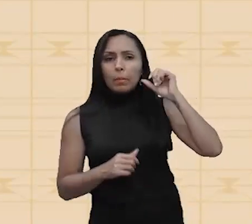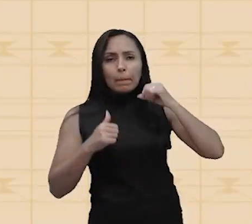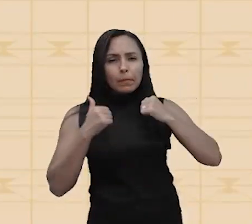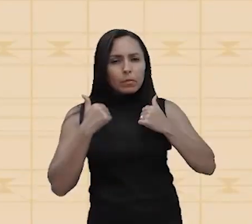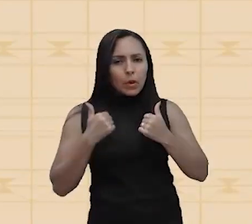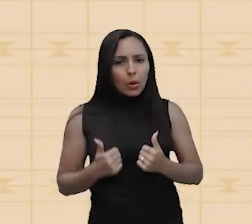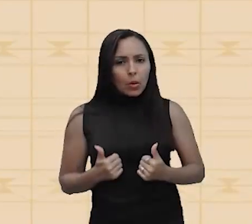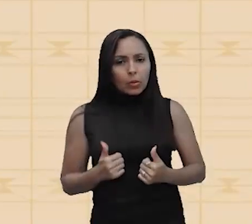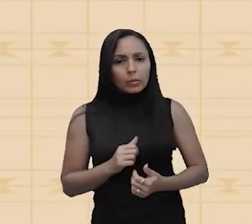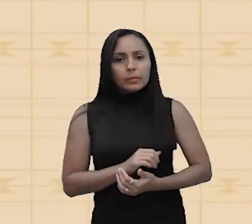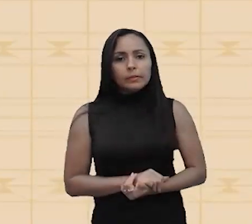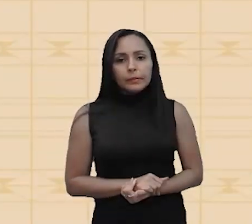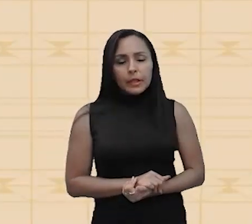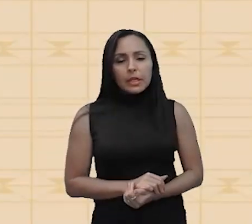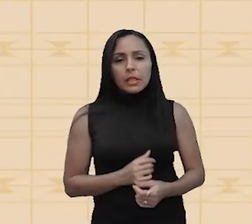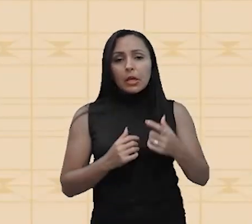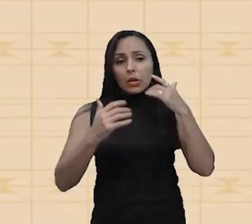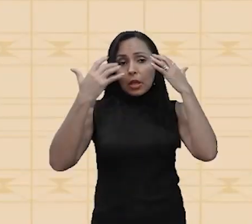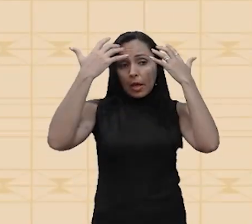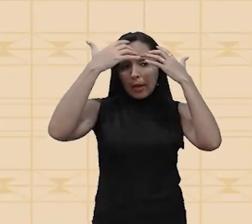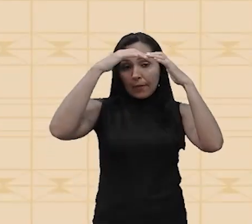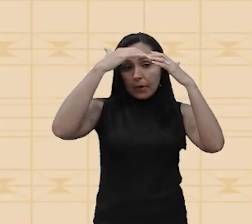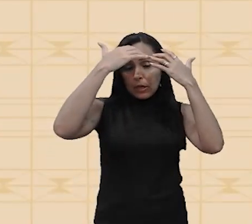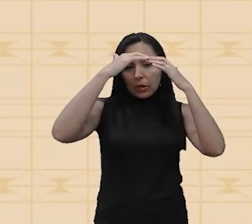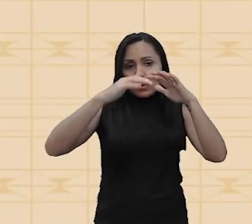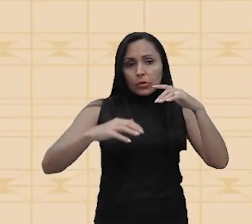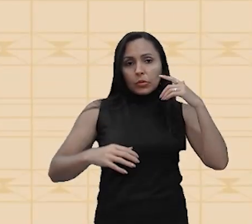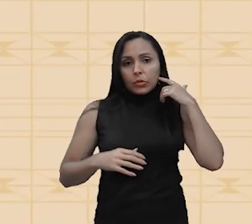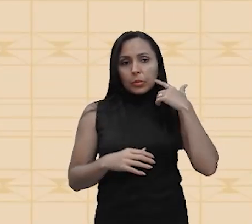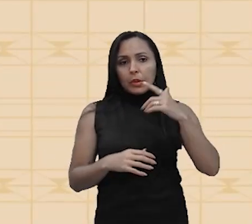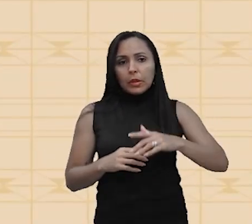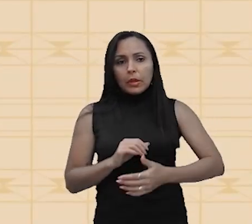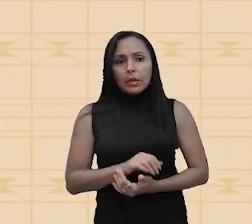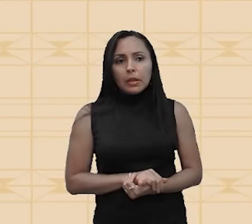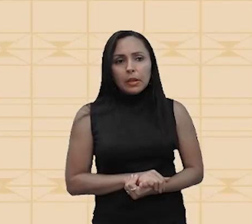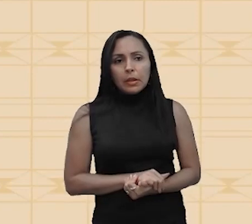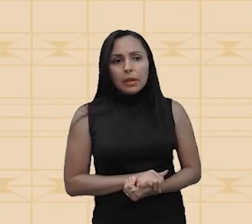da reflexão, a gente passa para o nosso próximo fenômeno, que é a